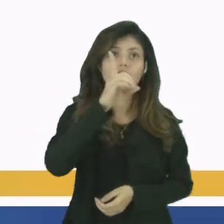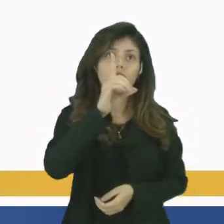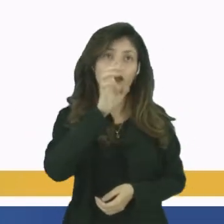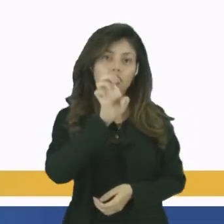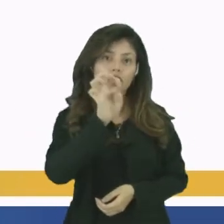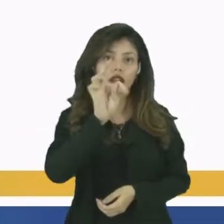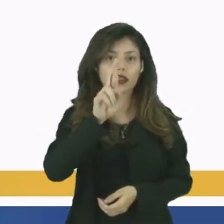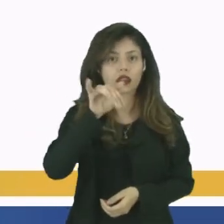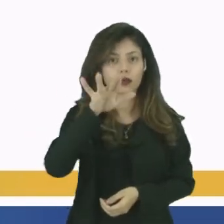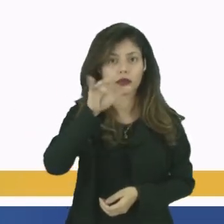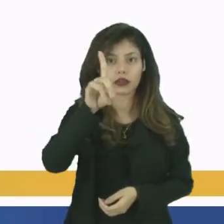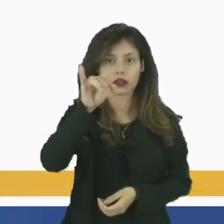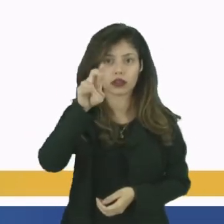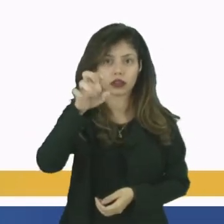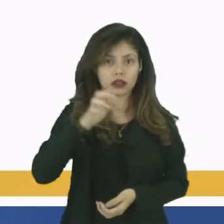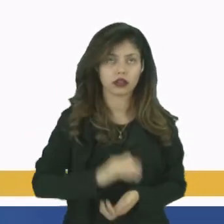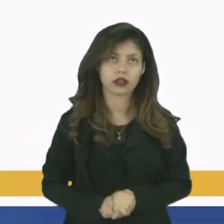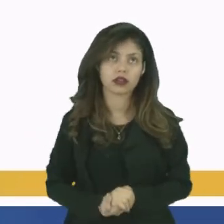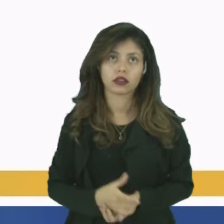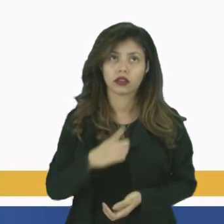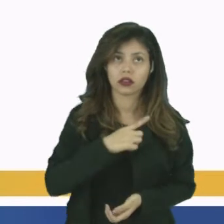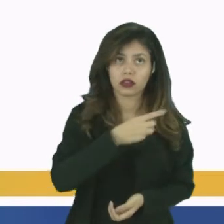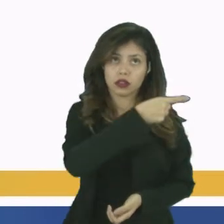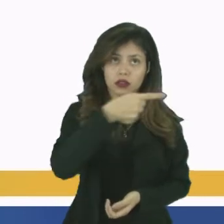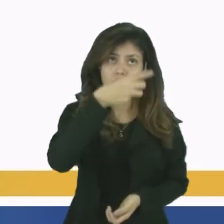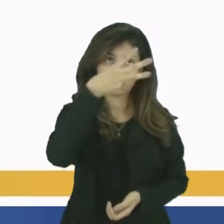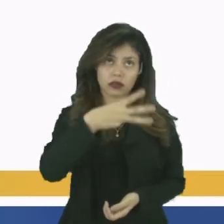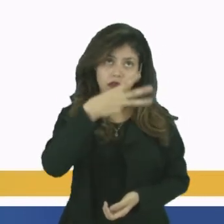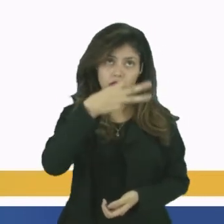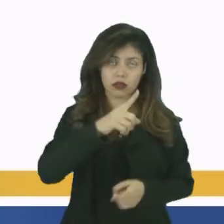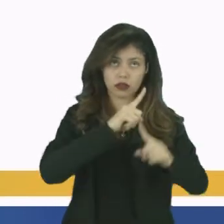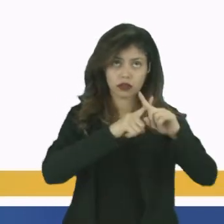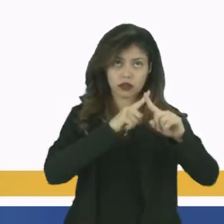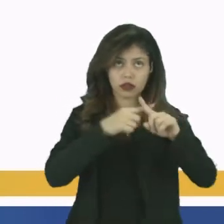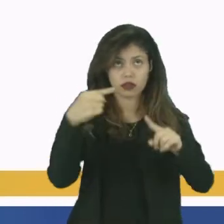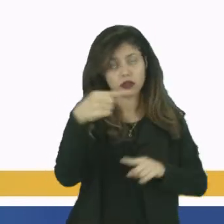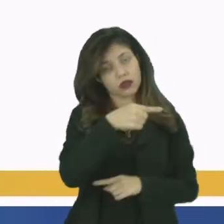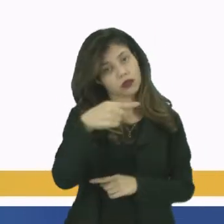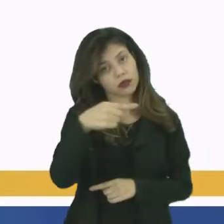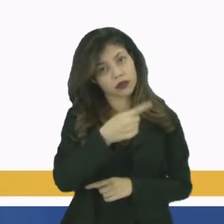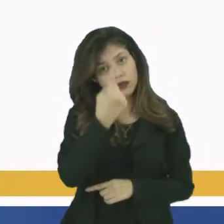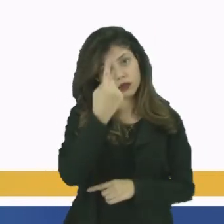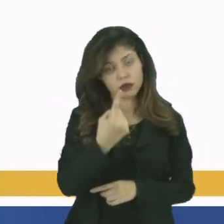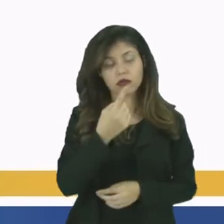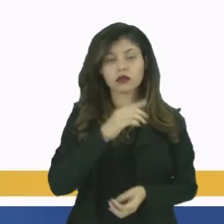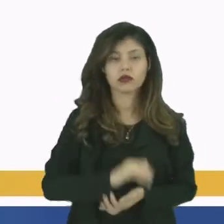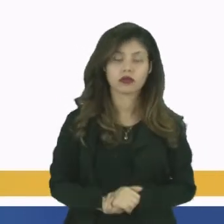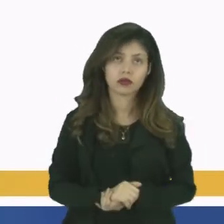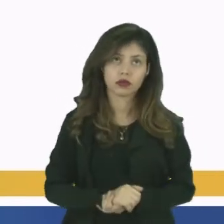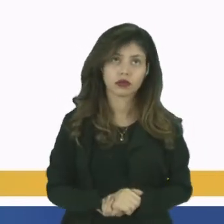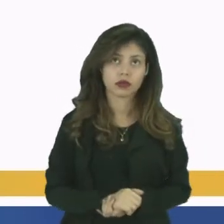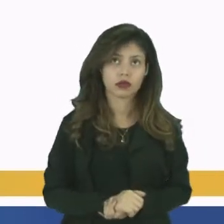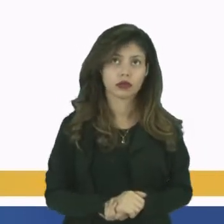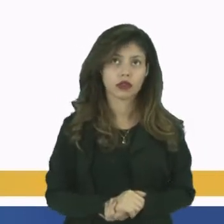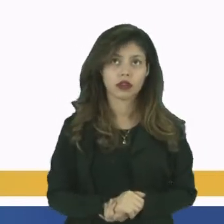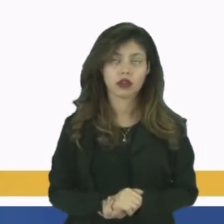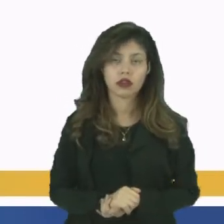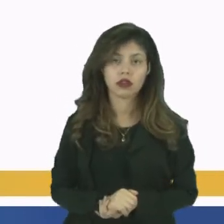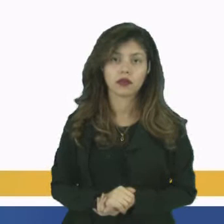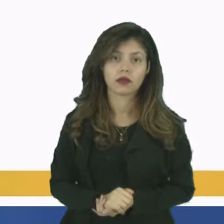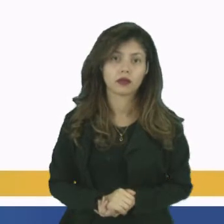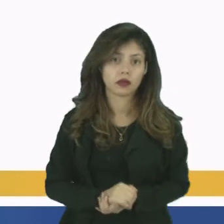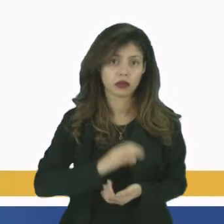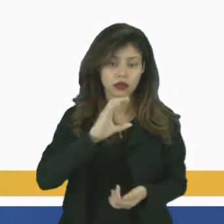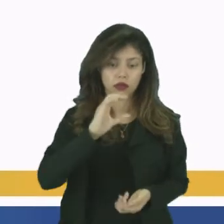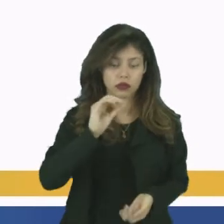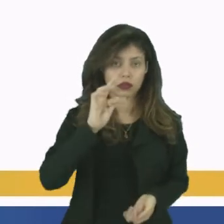na próxima resolução, aí nós temos o menos 3 vezes, aí você tem que lembrar lá da definição do